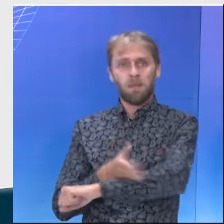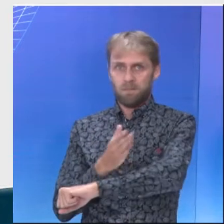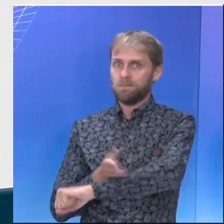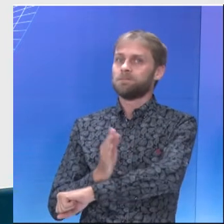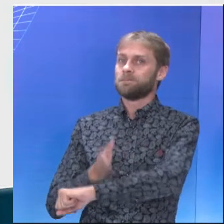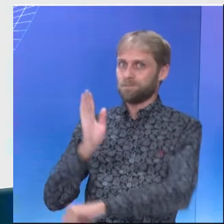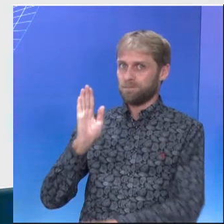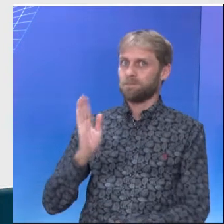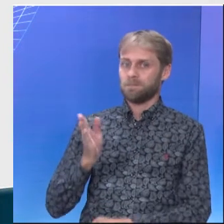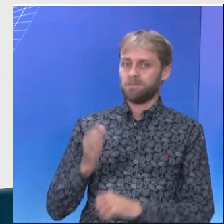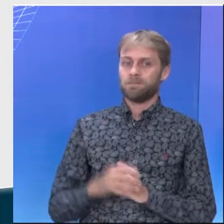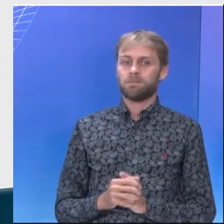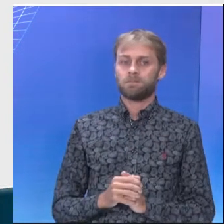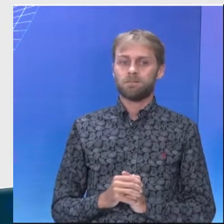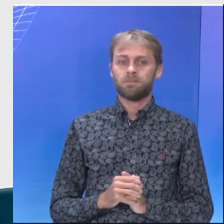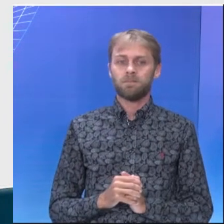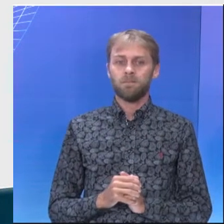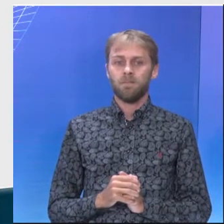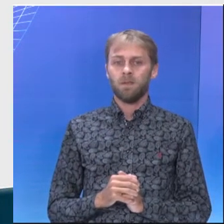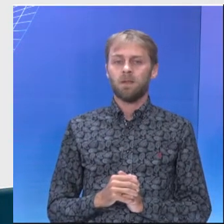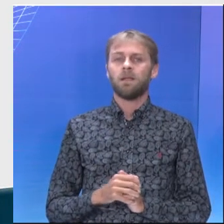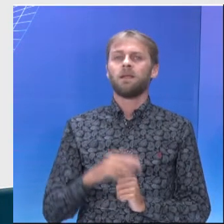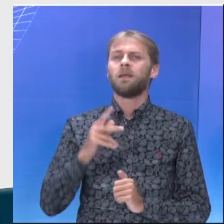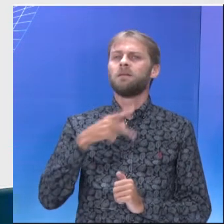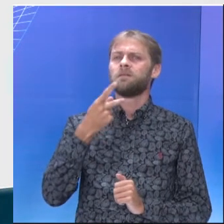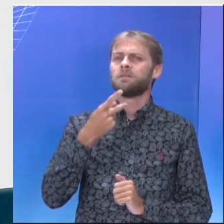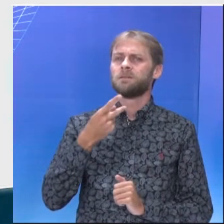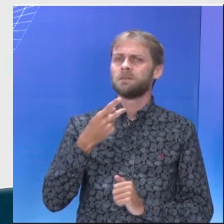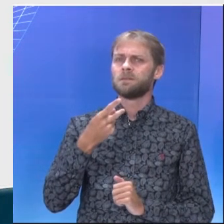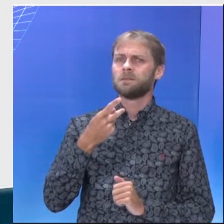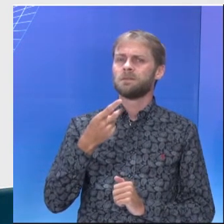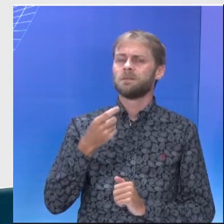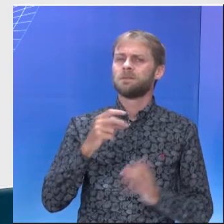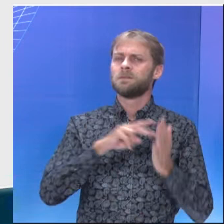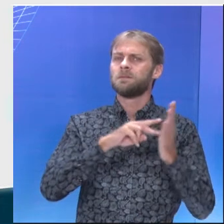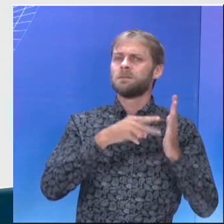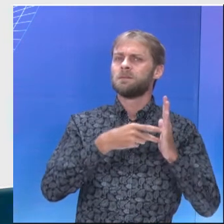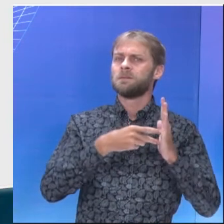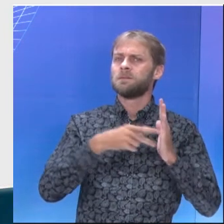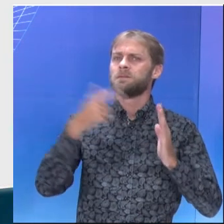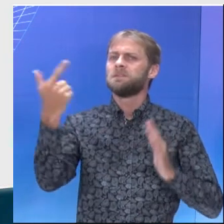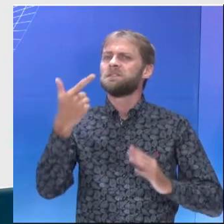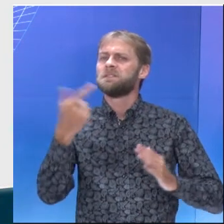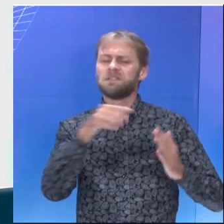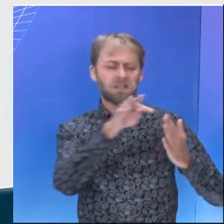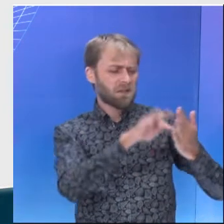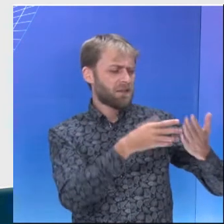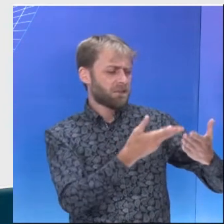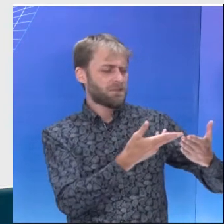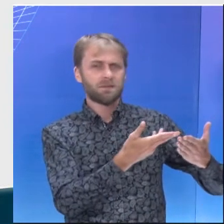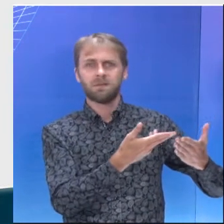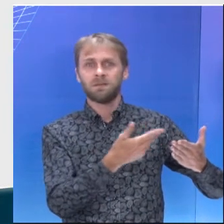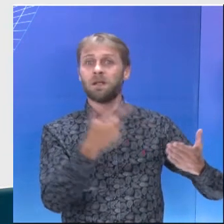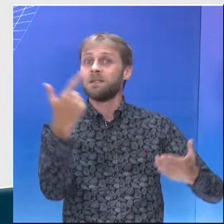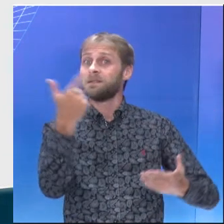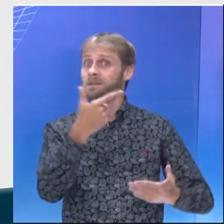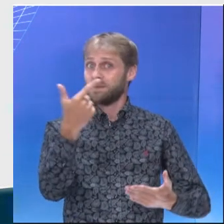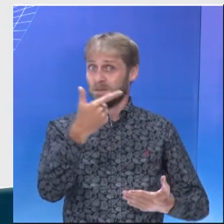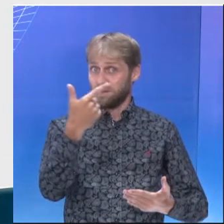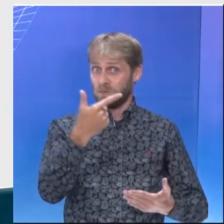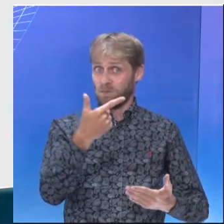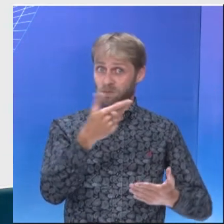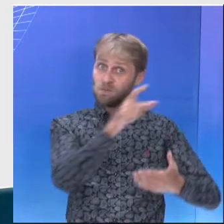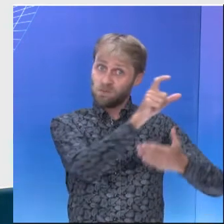para isso. E aqui fala assim, ó, nesse sentido, o segundo texto. Então, ele quer saber sobre o segundo